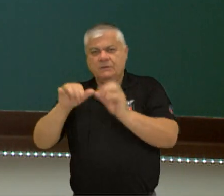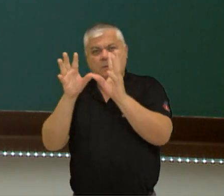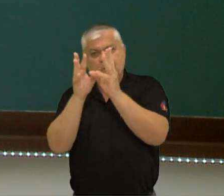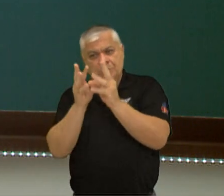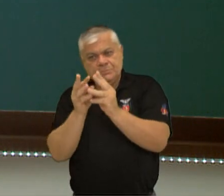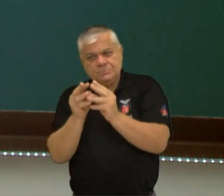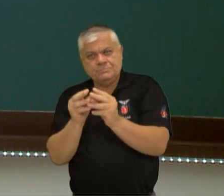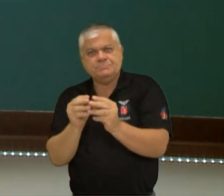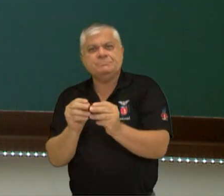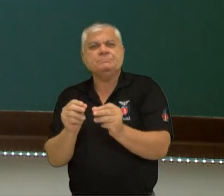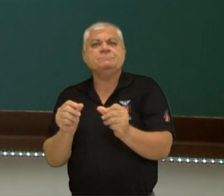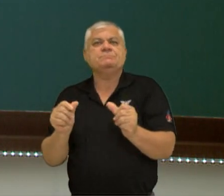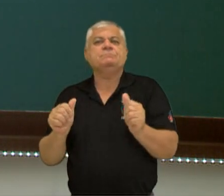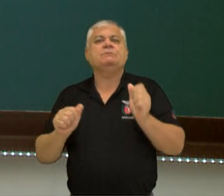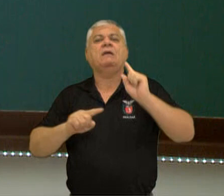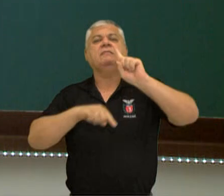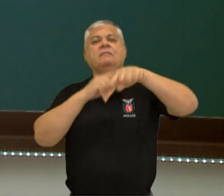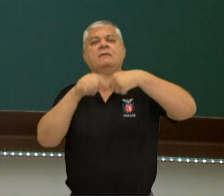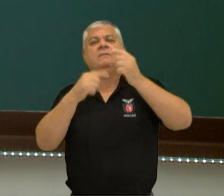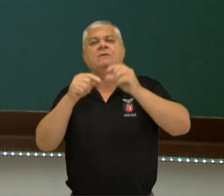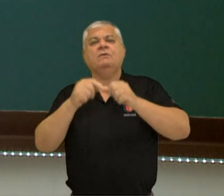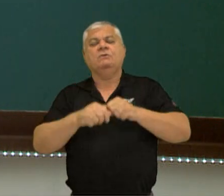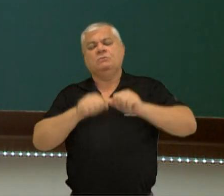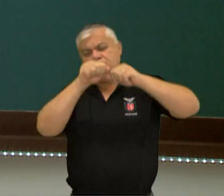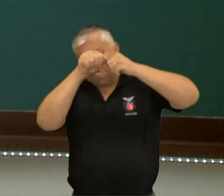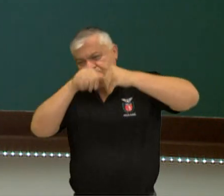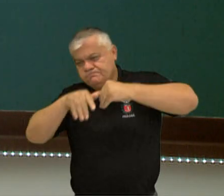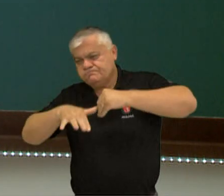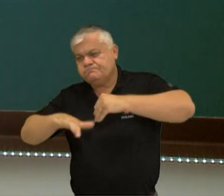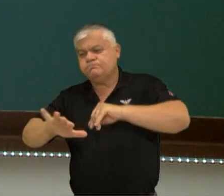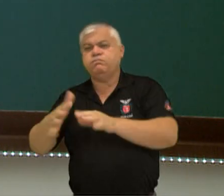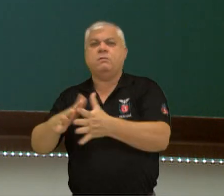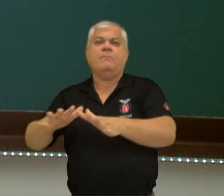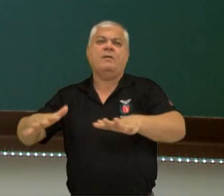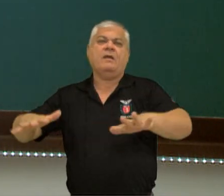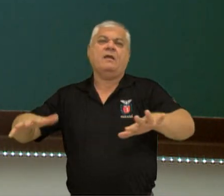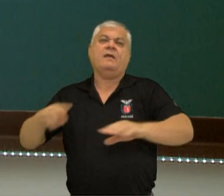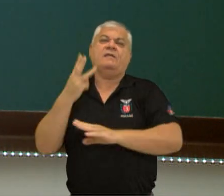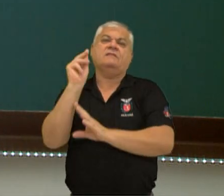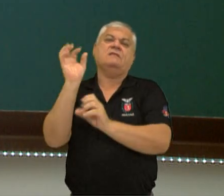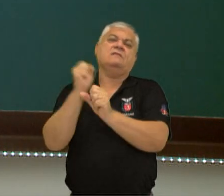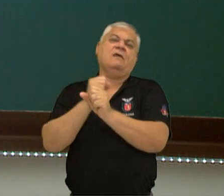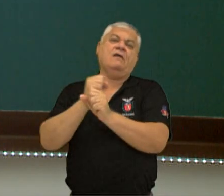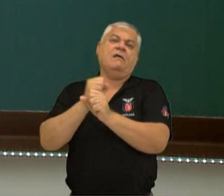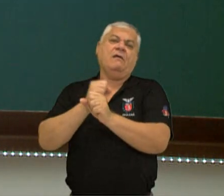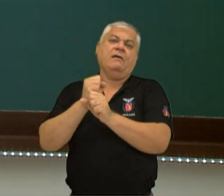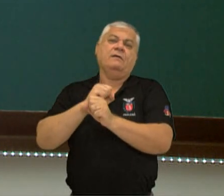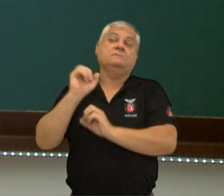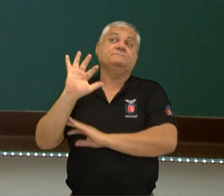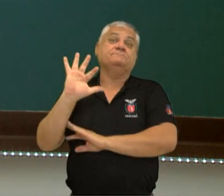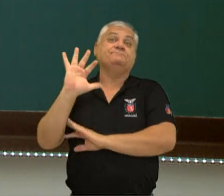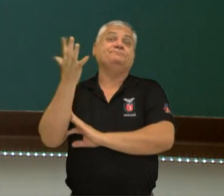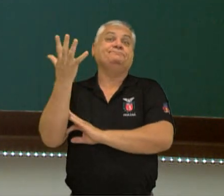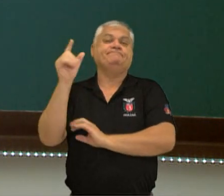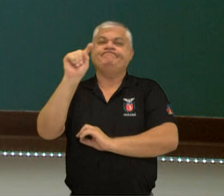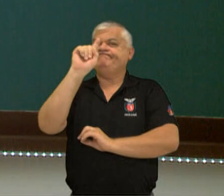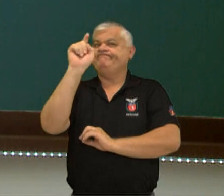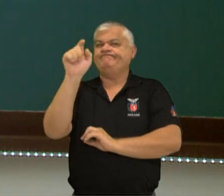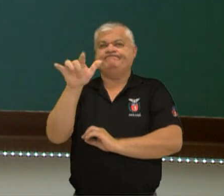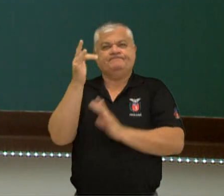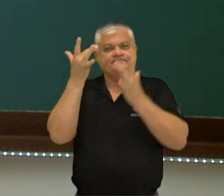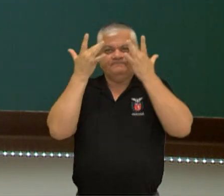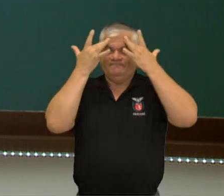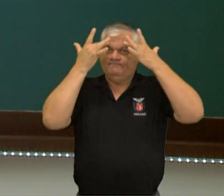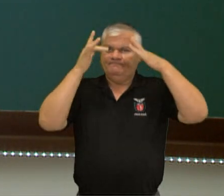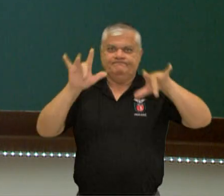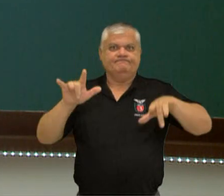esse componente e despejar essa água aí no mar ao longo de 30 anos. Não sabemos quais são os efeitos, né, desse material